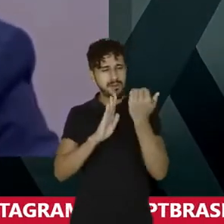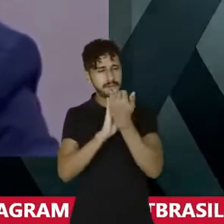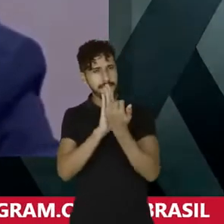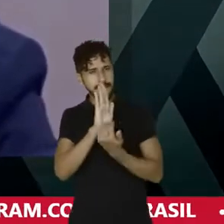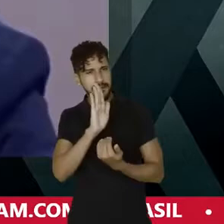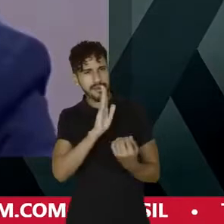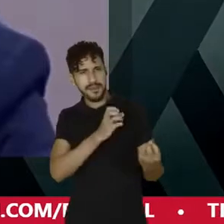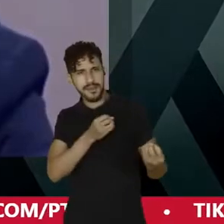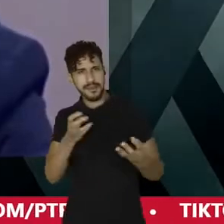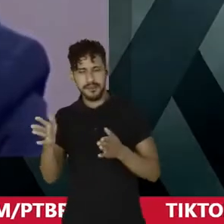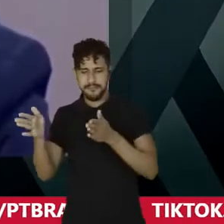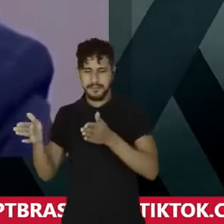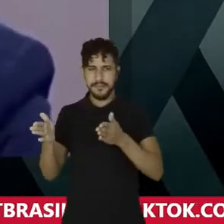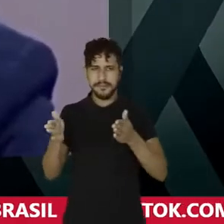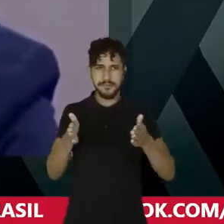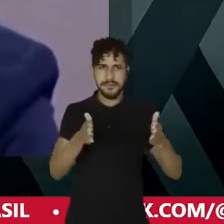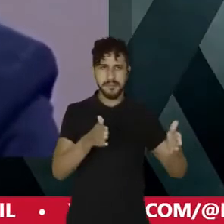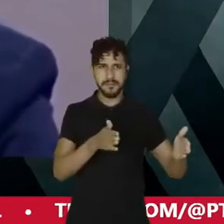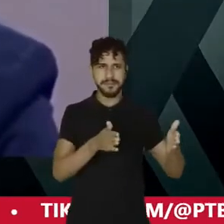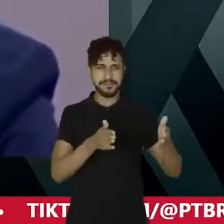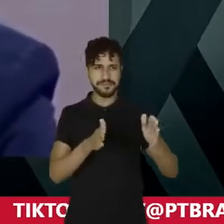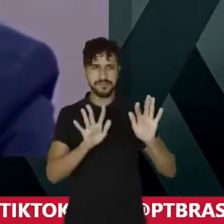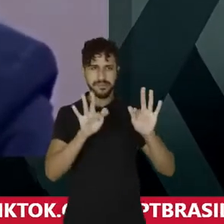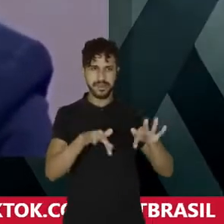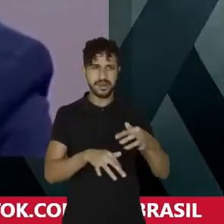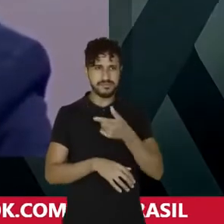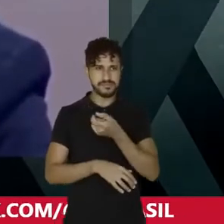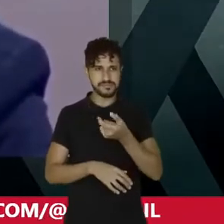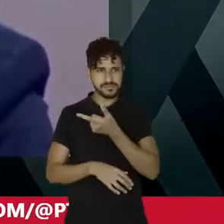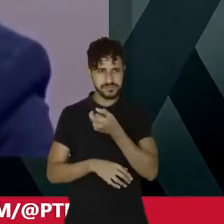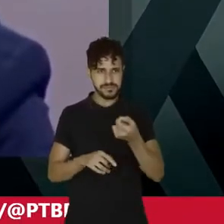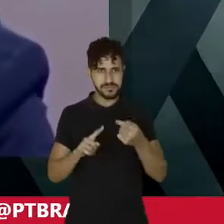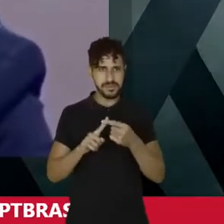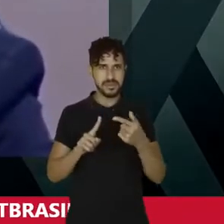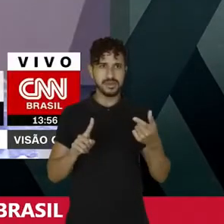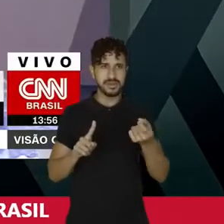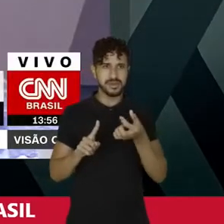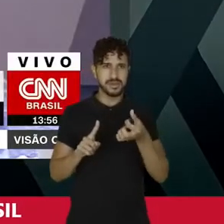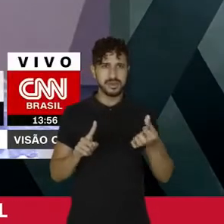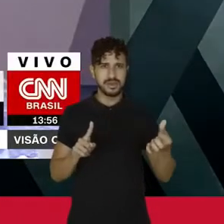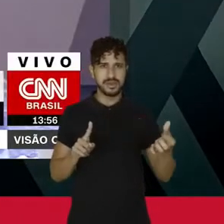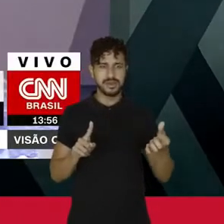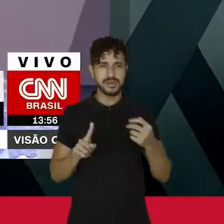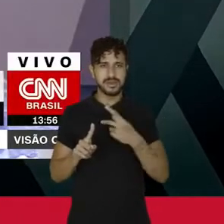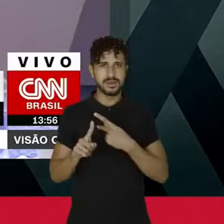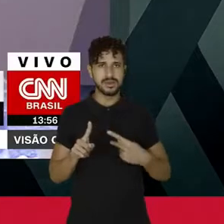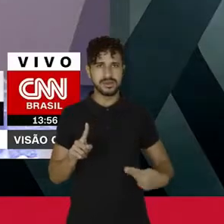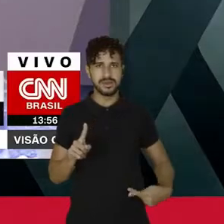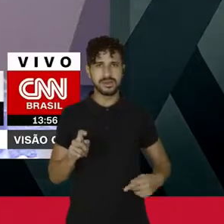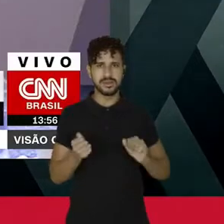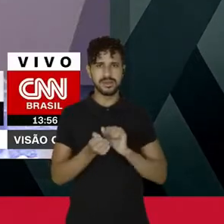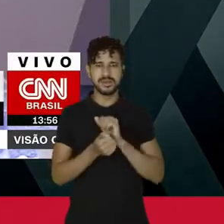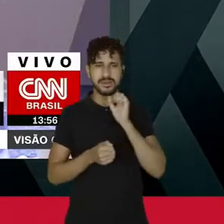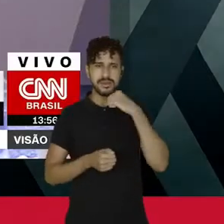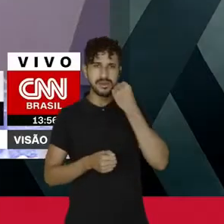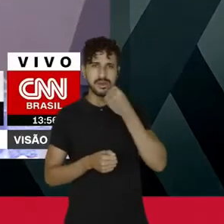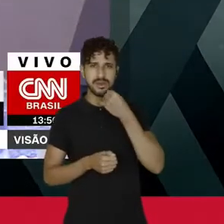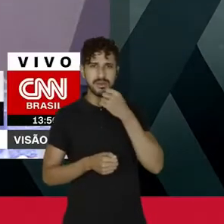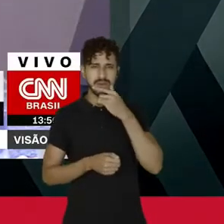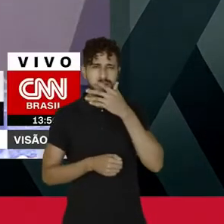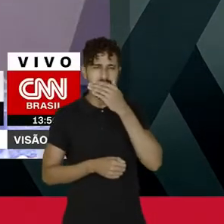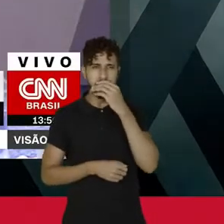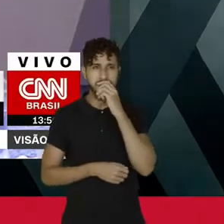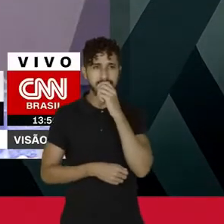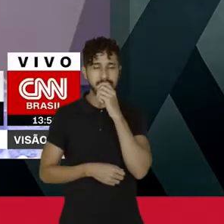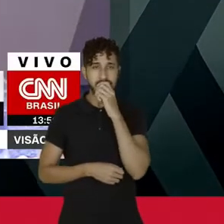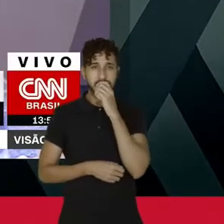durante o final de dois 22021 o presidente com o senador com todo respeito foi